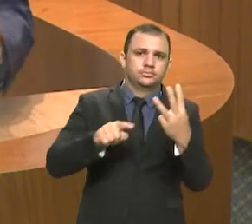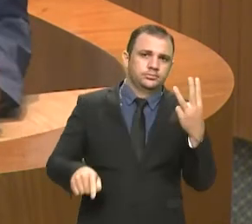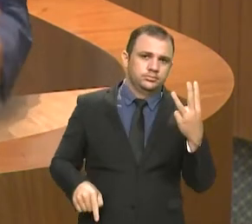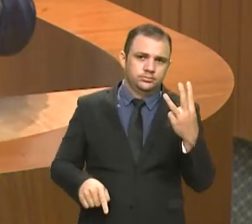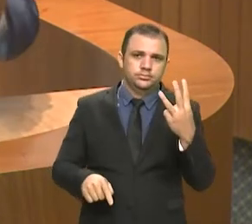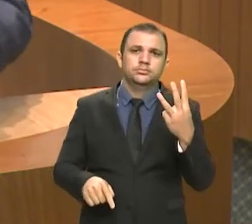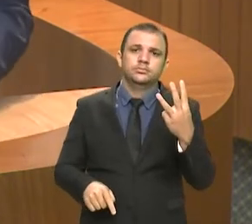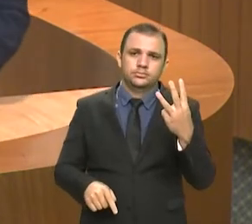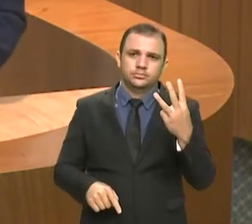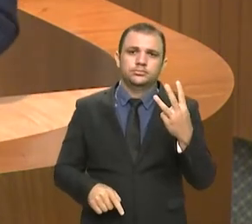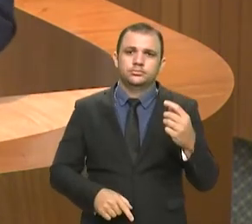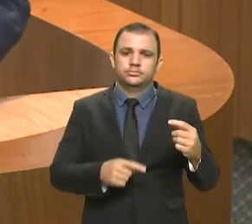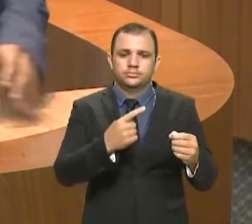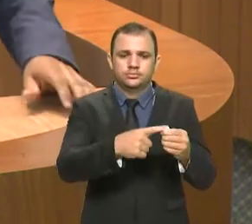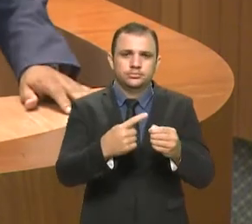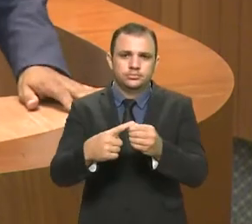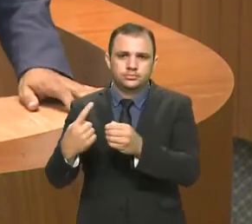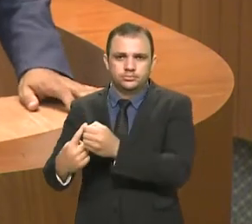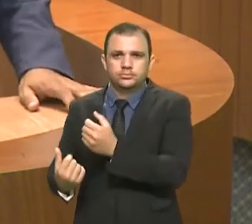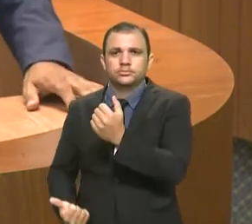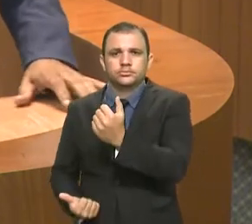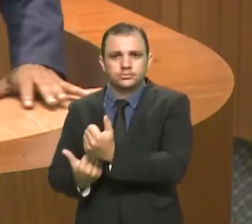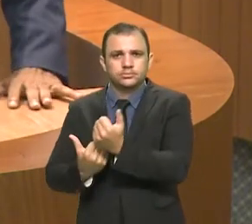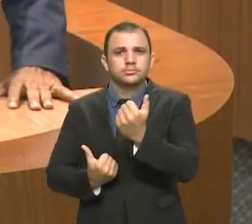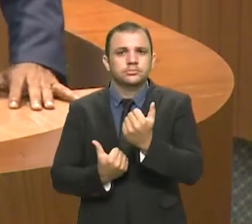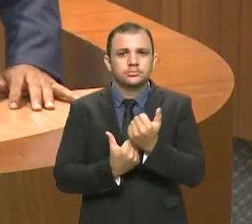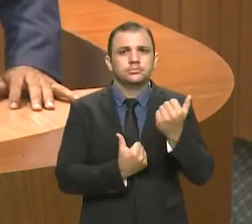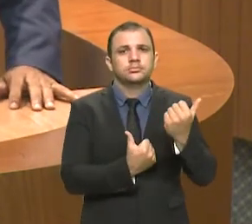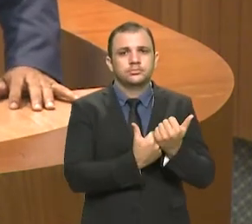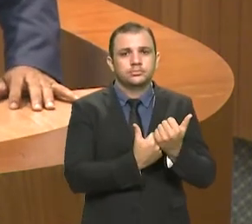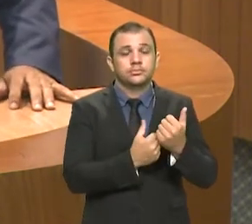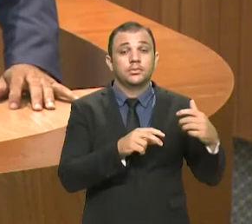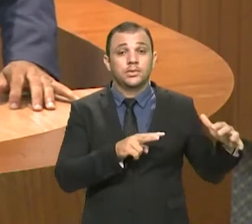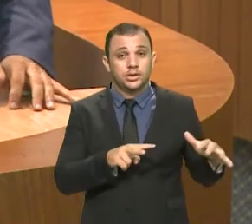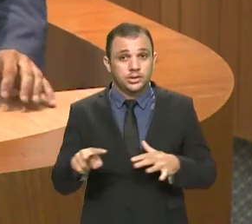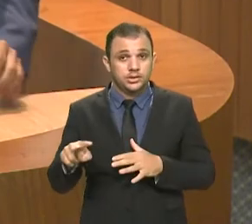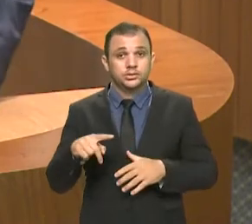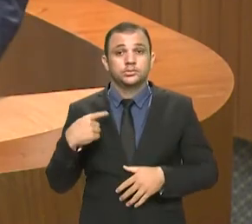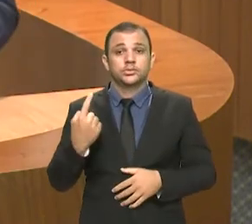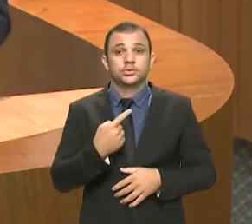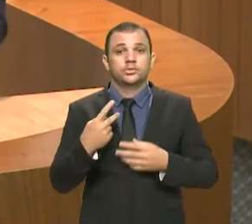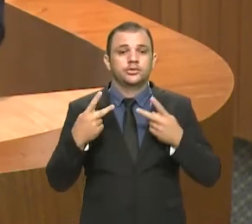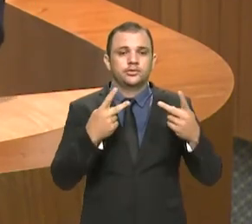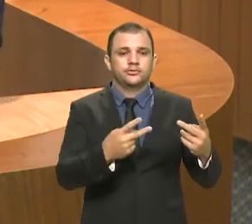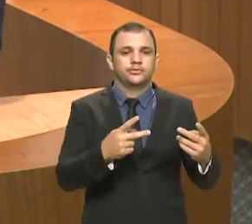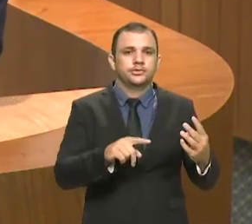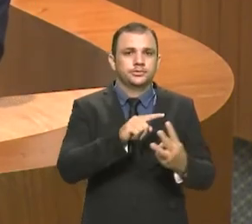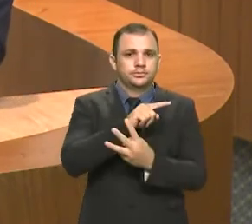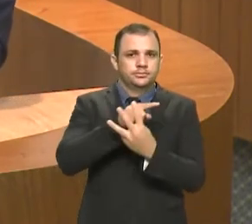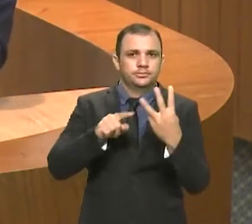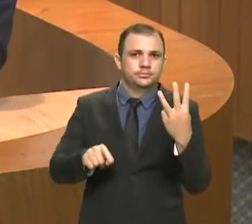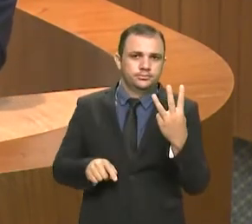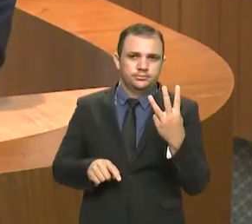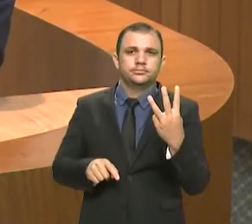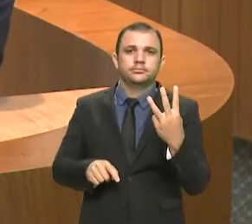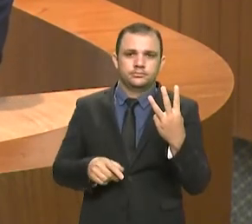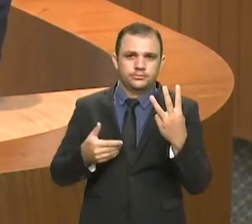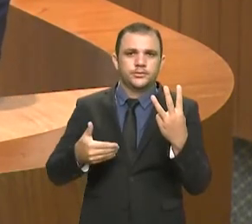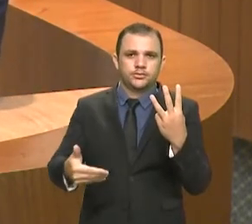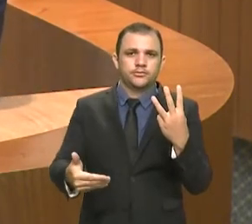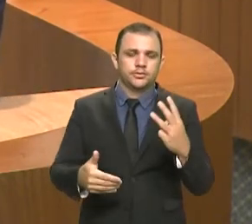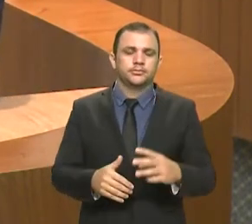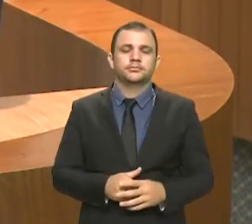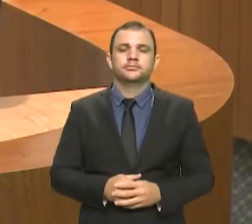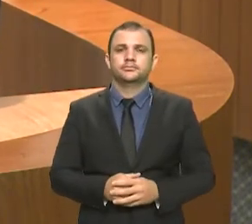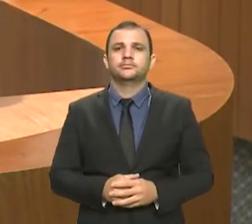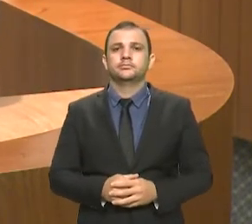cidade de São Bento e a cidade de Beckmão. E esta semana estaremos na cidade de São Vicente, de Beckmão e de